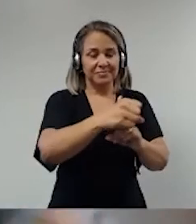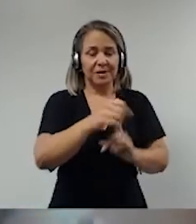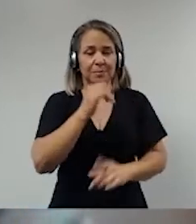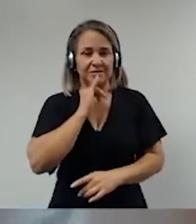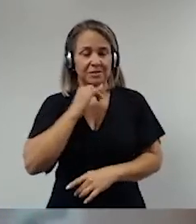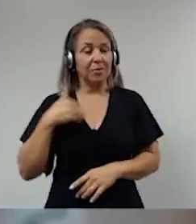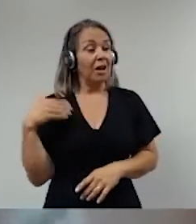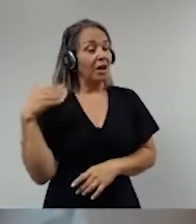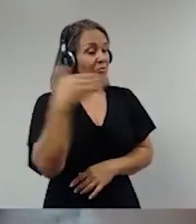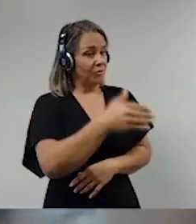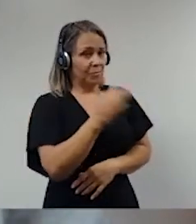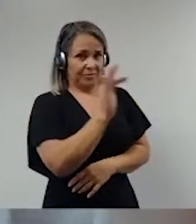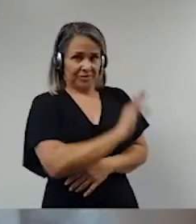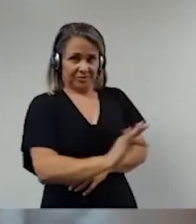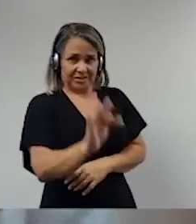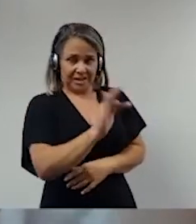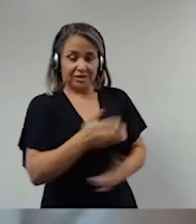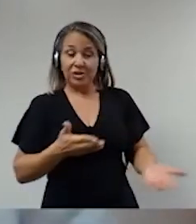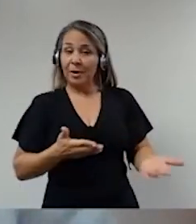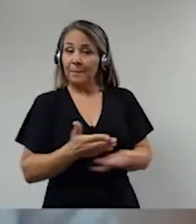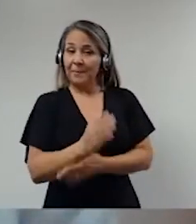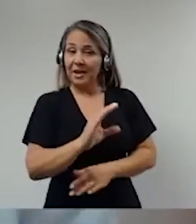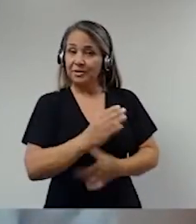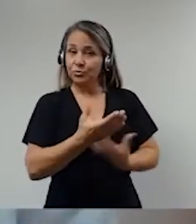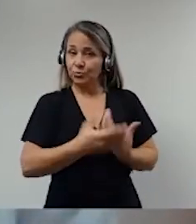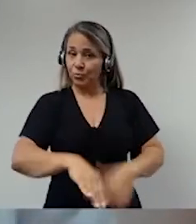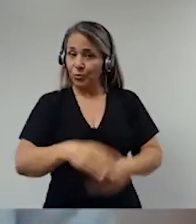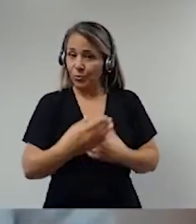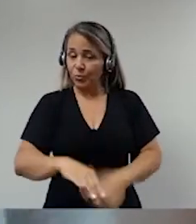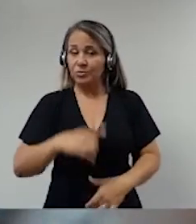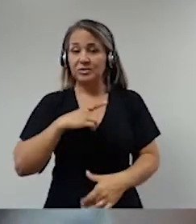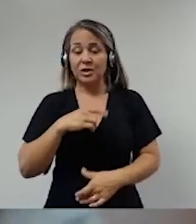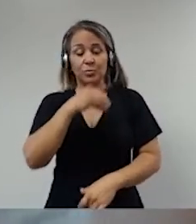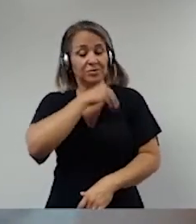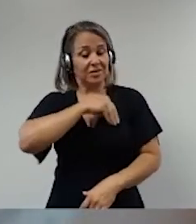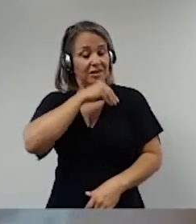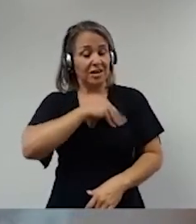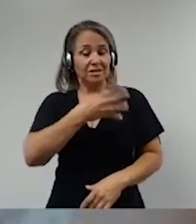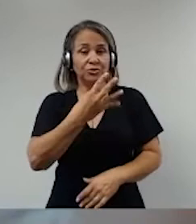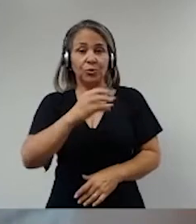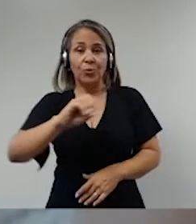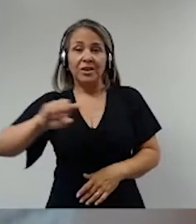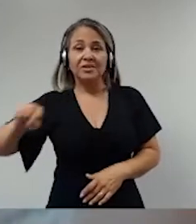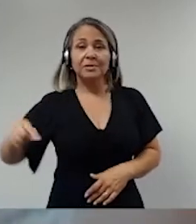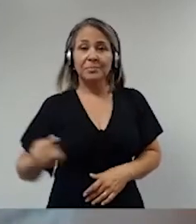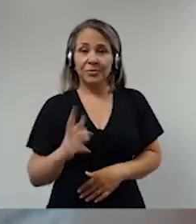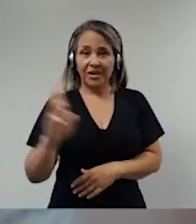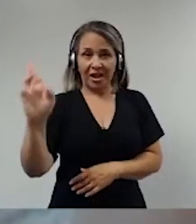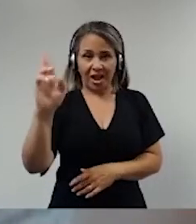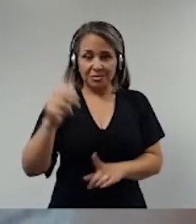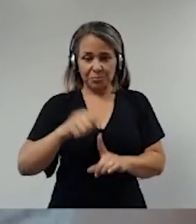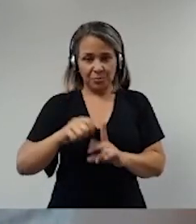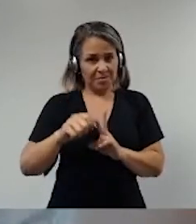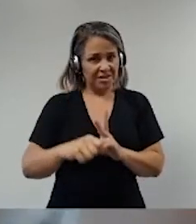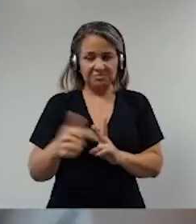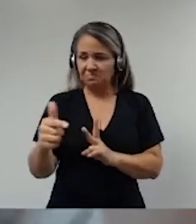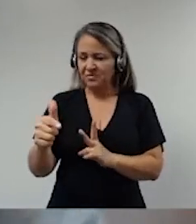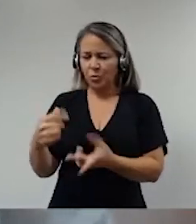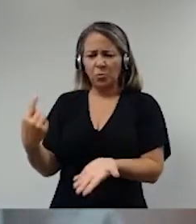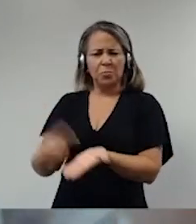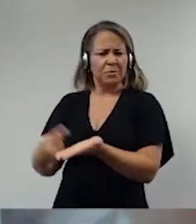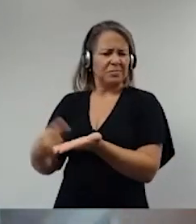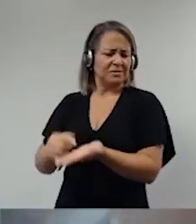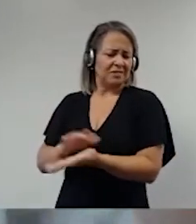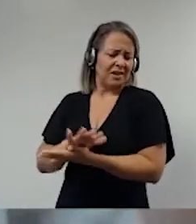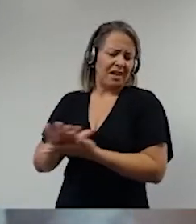faculdade, passo no concurso, ganho 40 mil reais por mês e sem ter nenhum compromisso com justiça social.